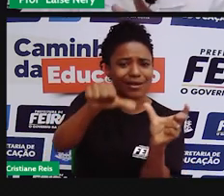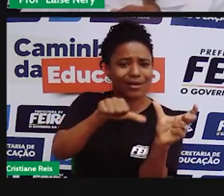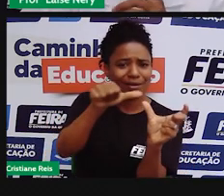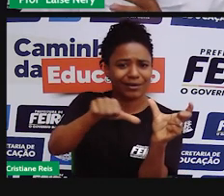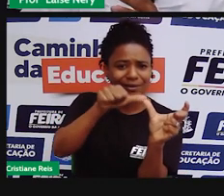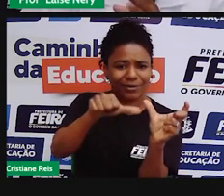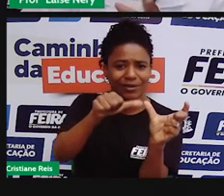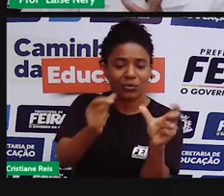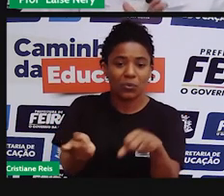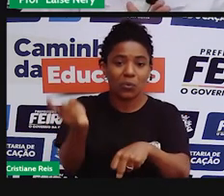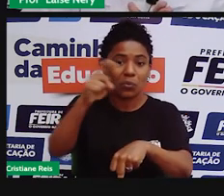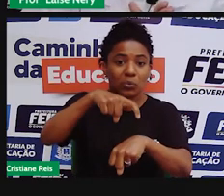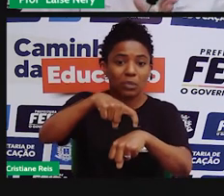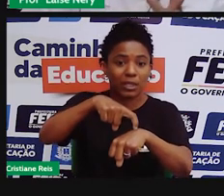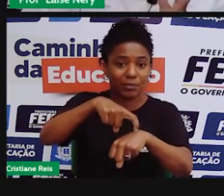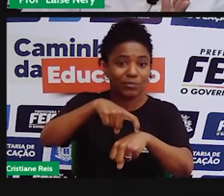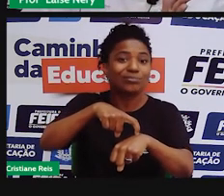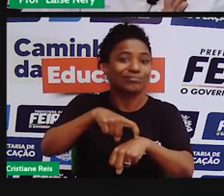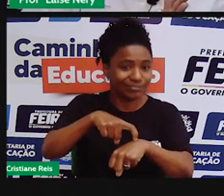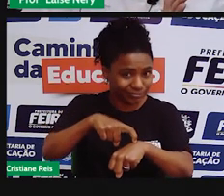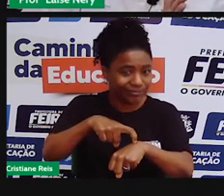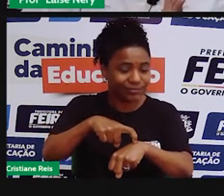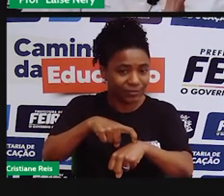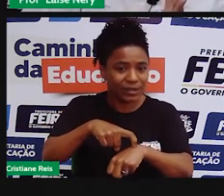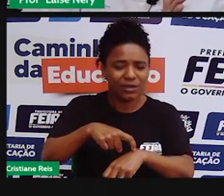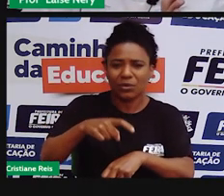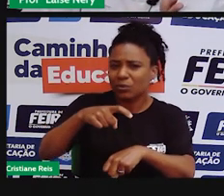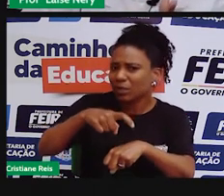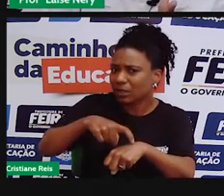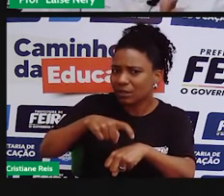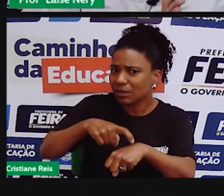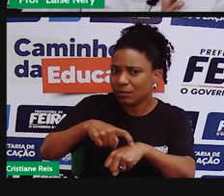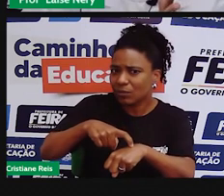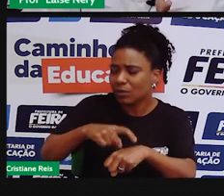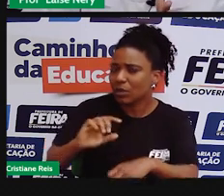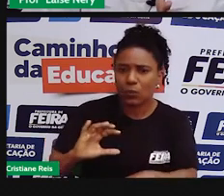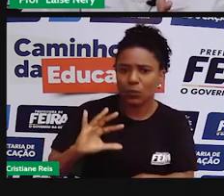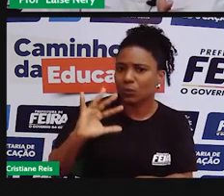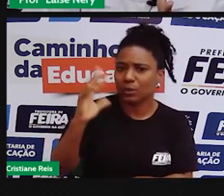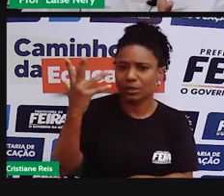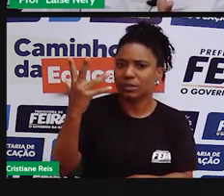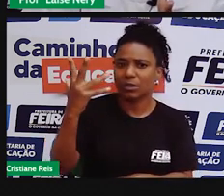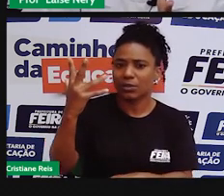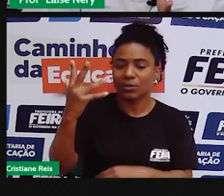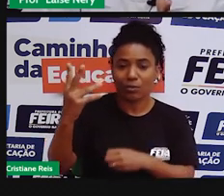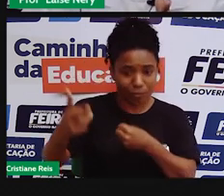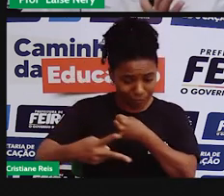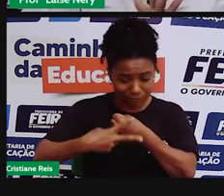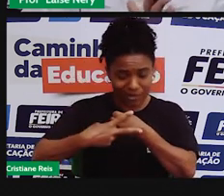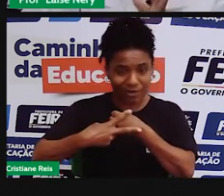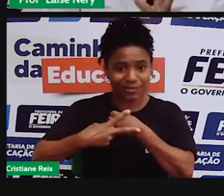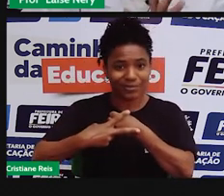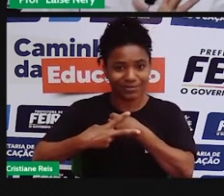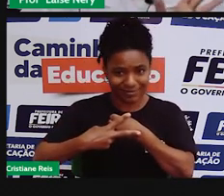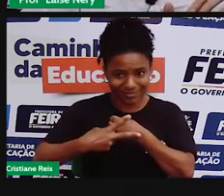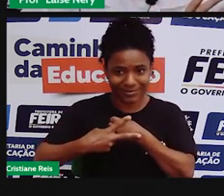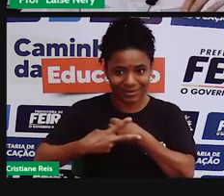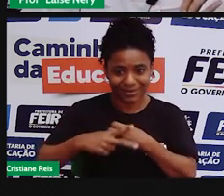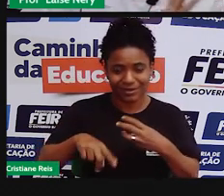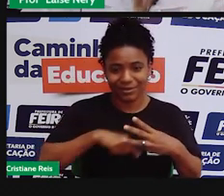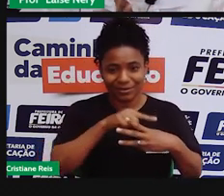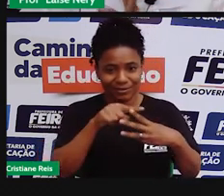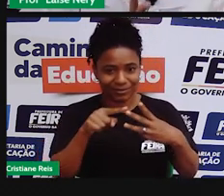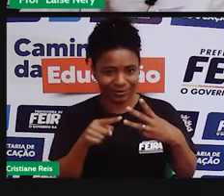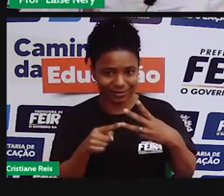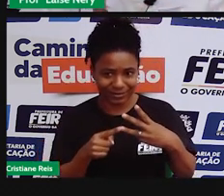Oi e o tempo indica o momento em que se dá ao fato Expresso pelo verbo e os três tempos